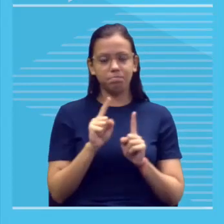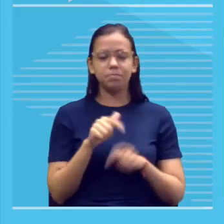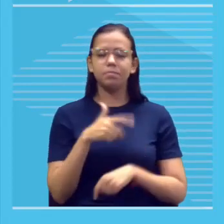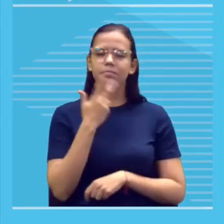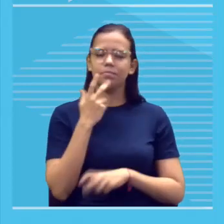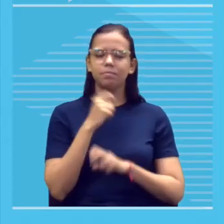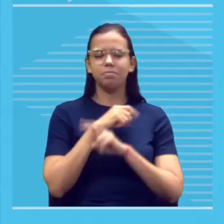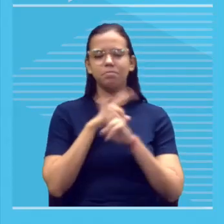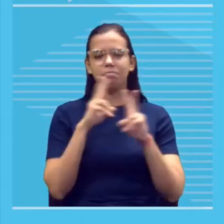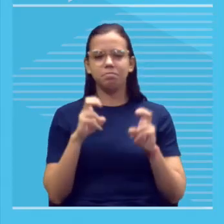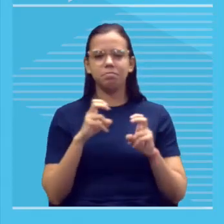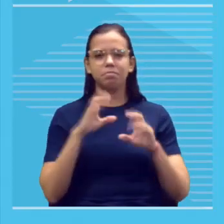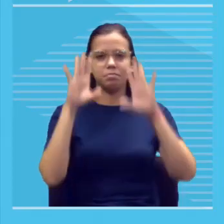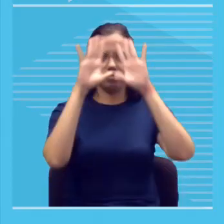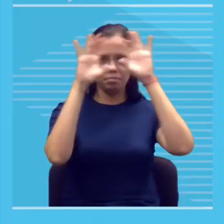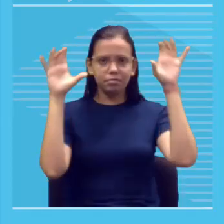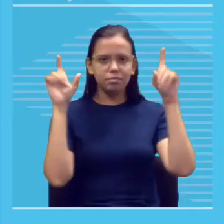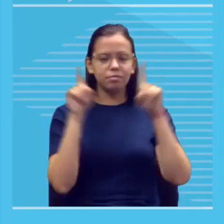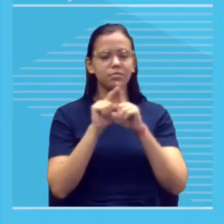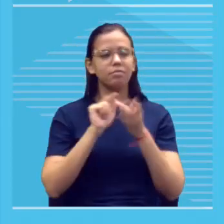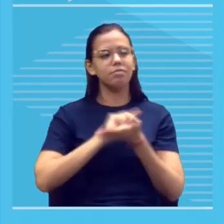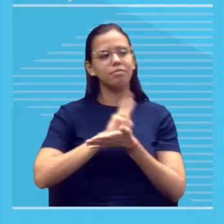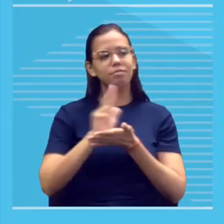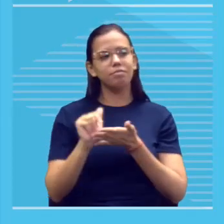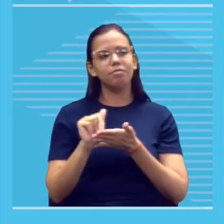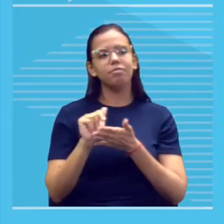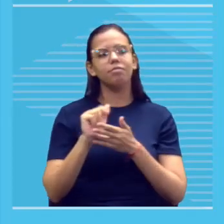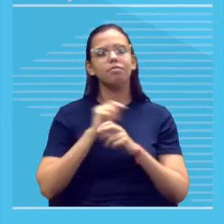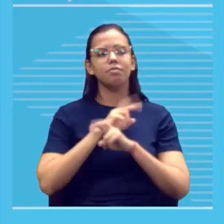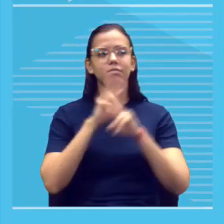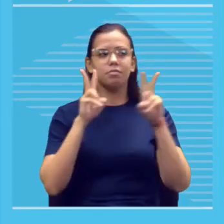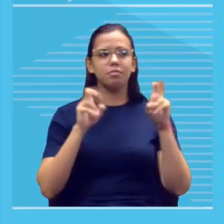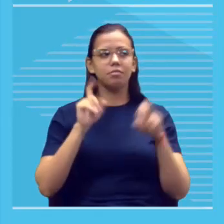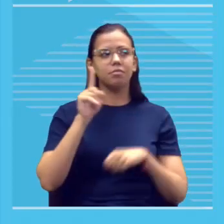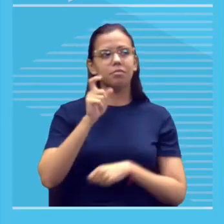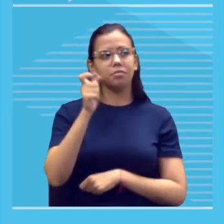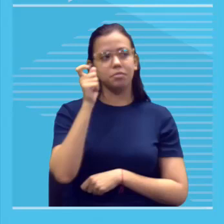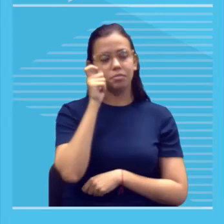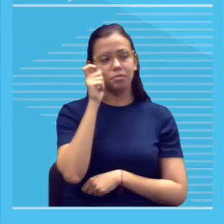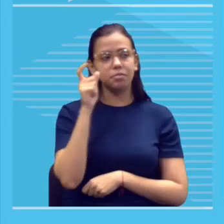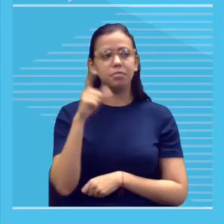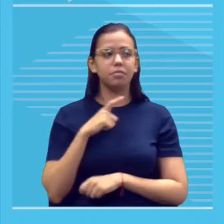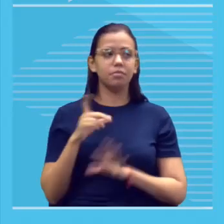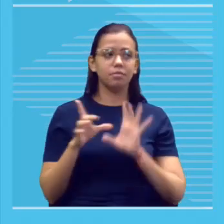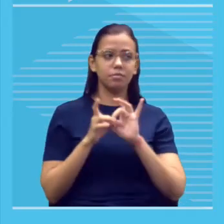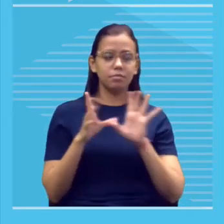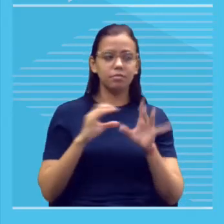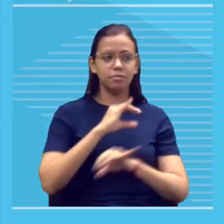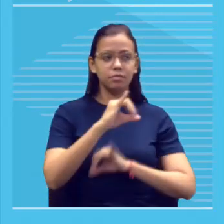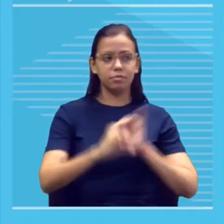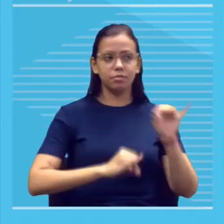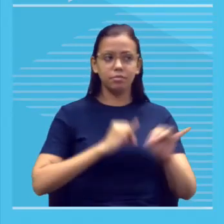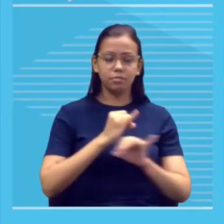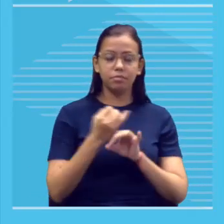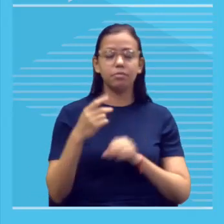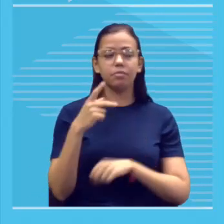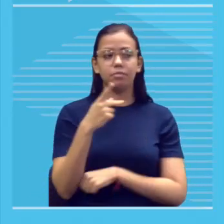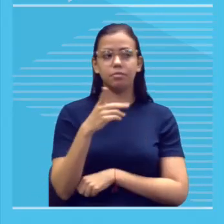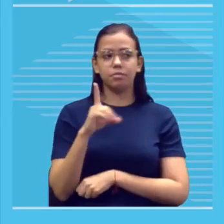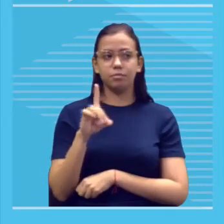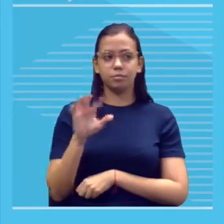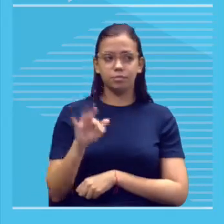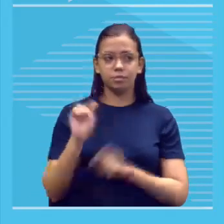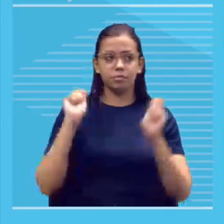céu vai falar sobre diversas assuntos é muito interessante está disponível na internet em PDF você pode